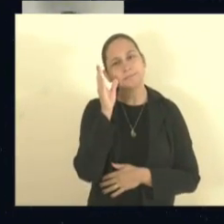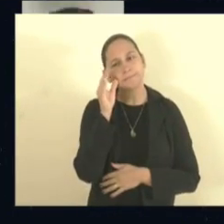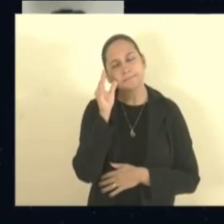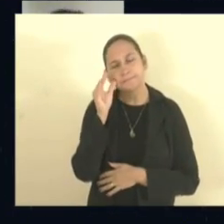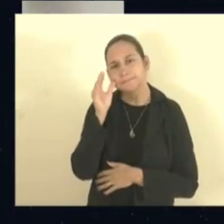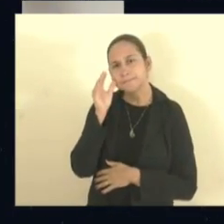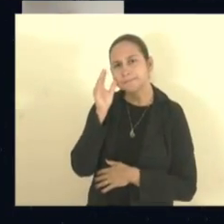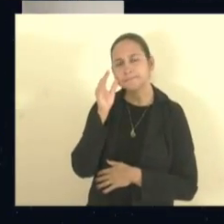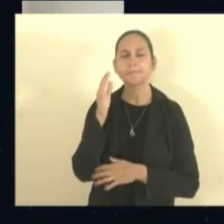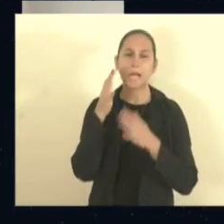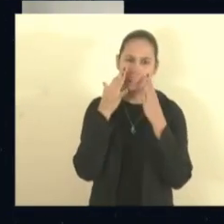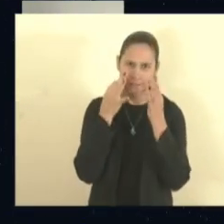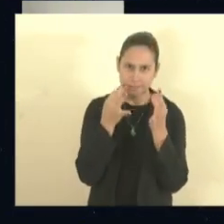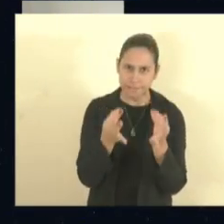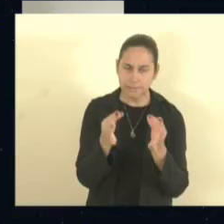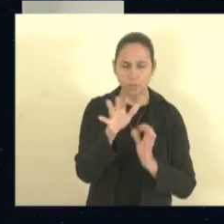deputados